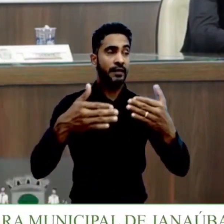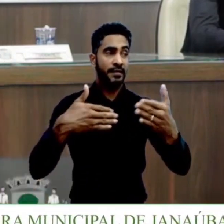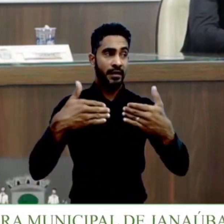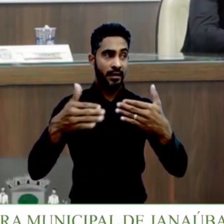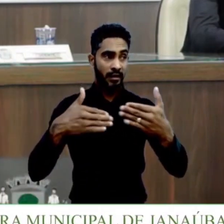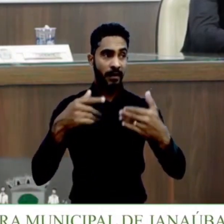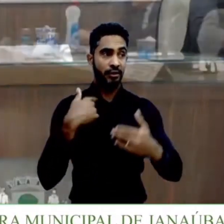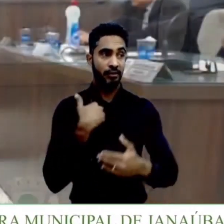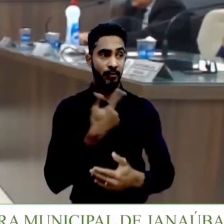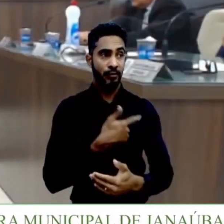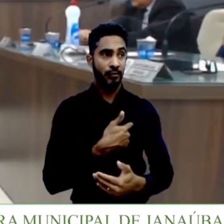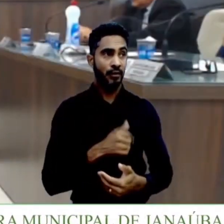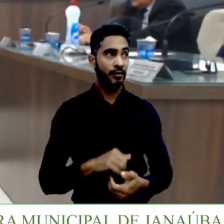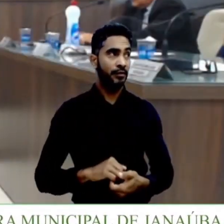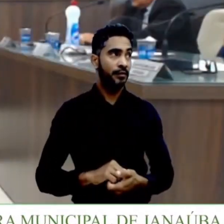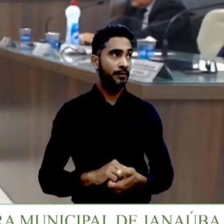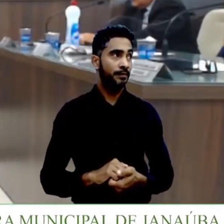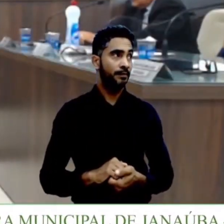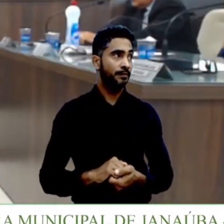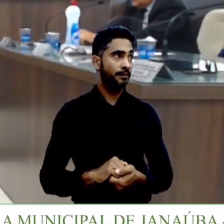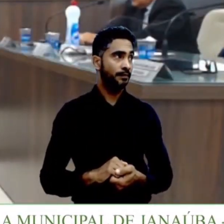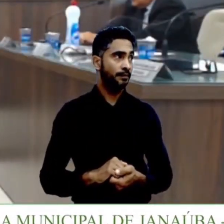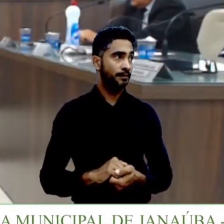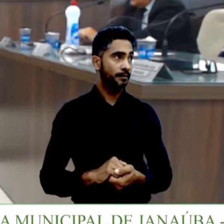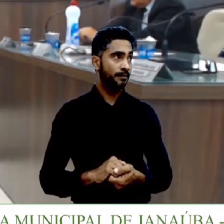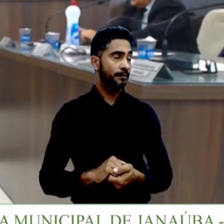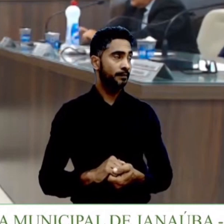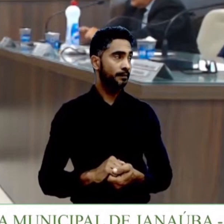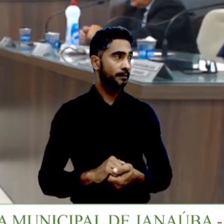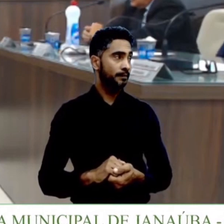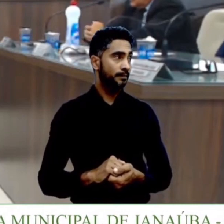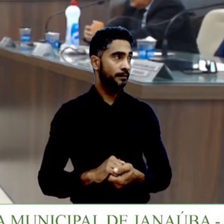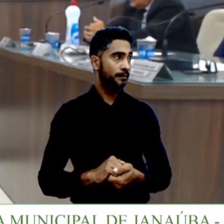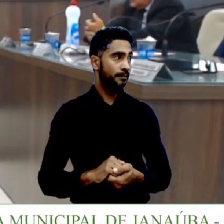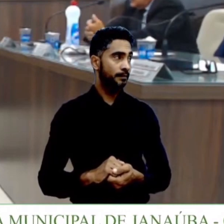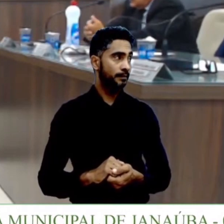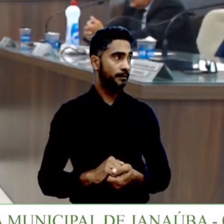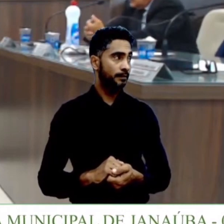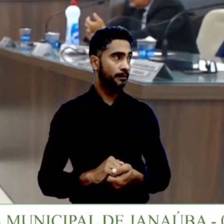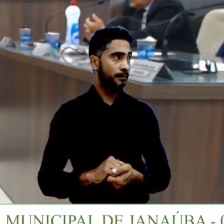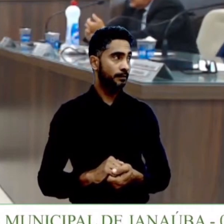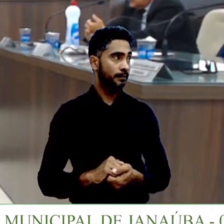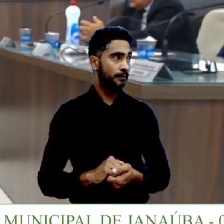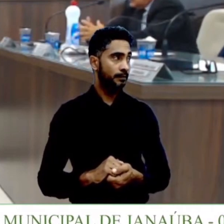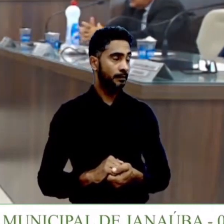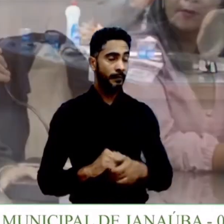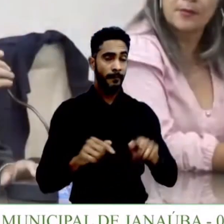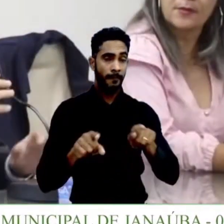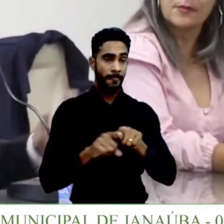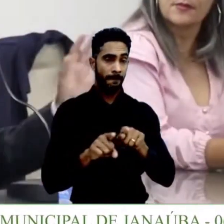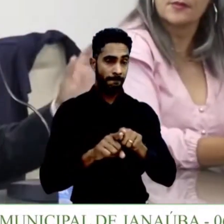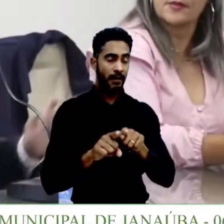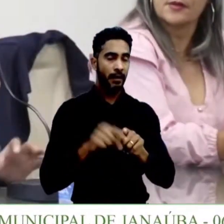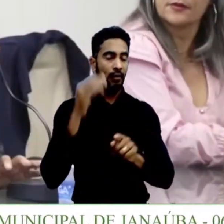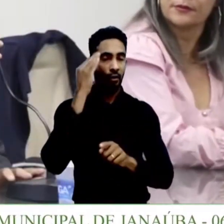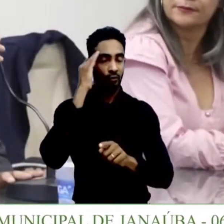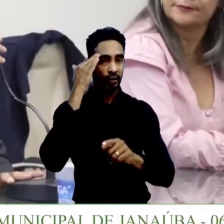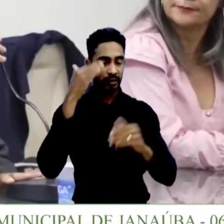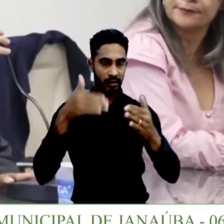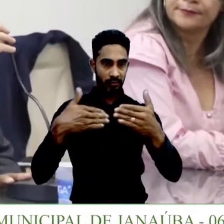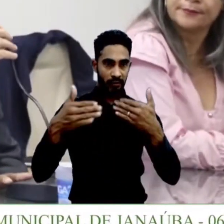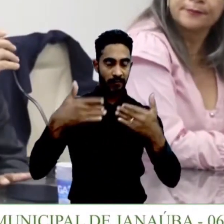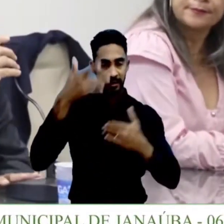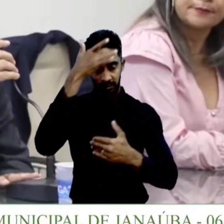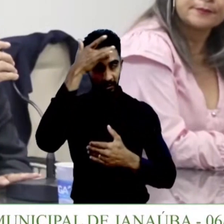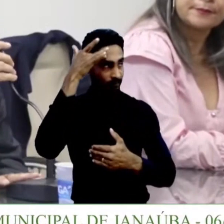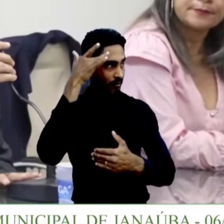por nós. Com a palavra, vereador Tarcísio. Peraí, Tarcísio. Deixa eu só finalizar aqui, presidente. A questão, presidente, eu estou entendendo aqui o debate dos